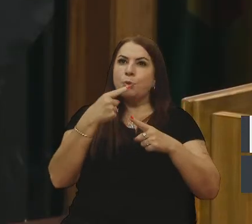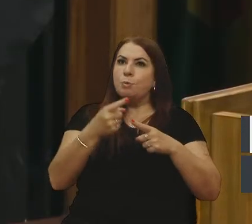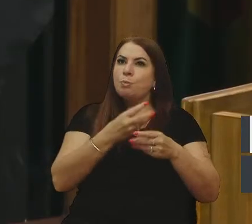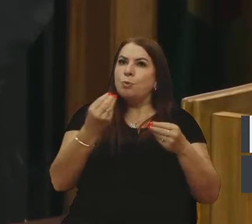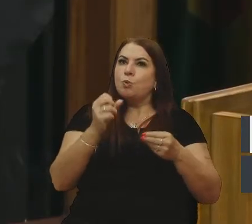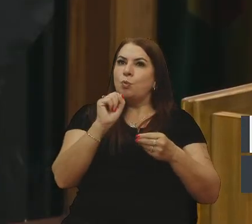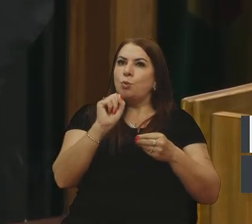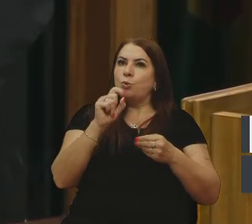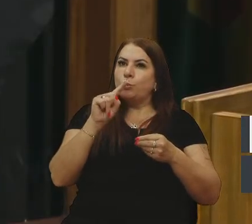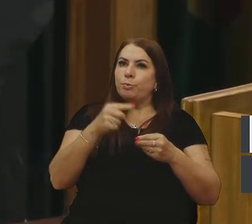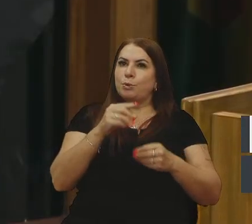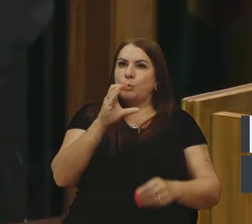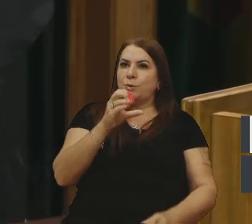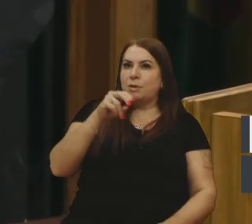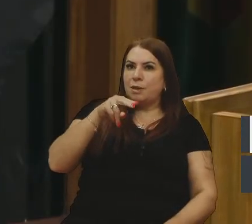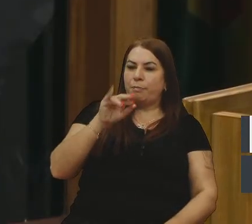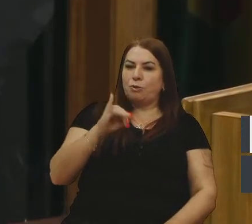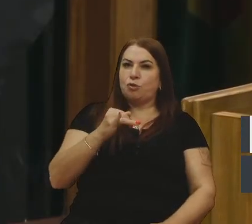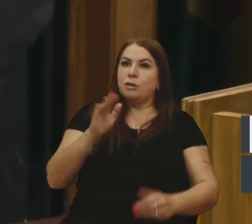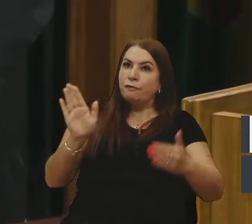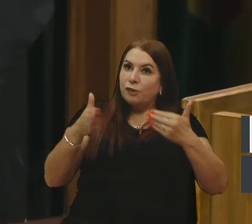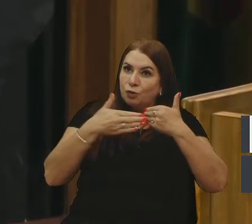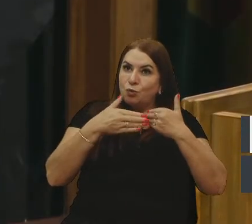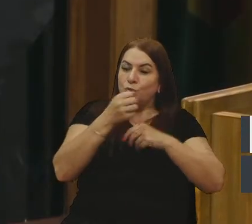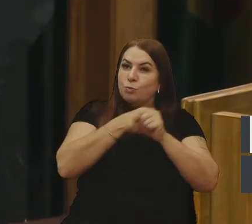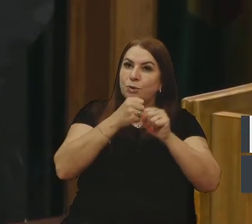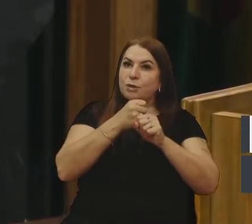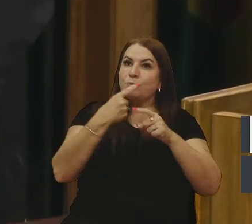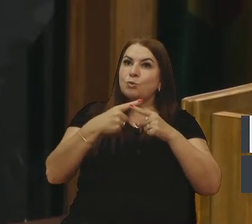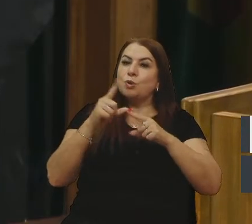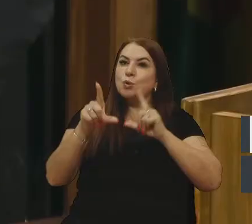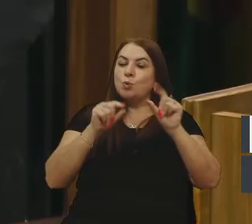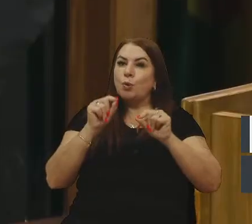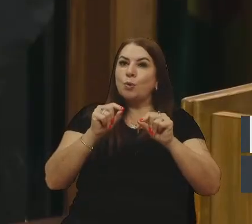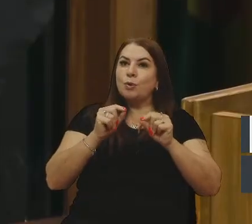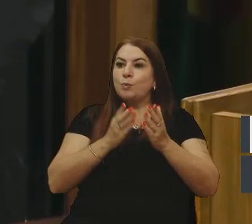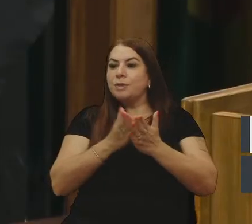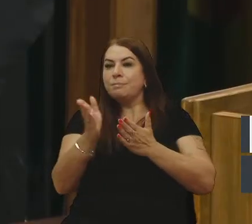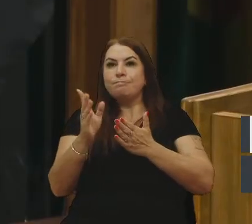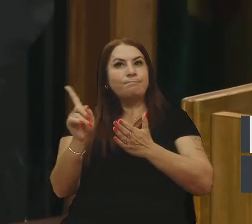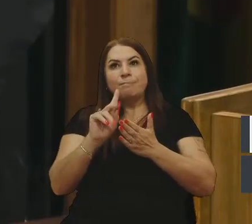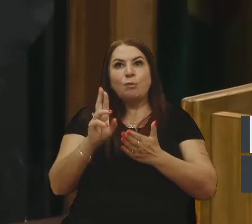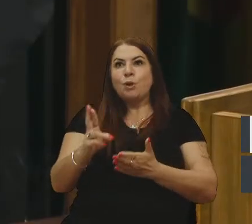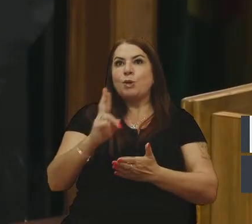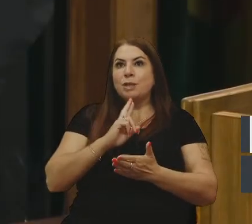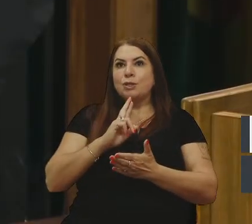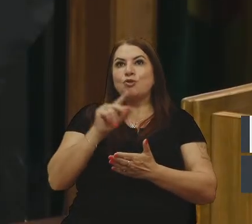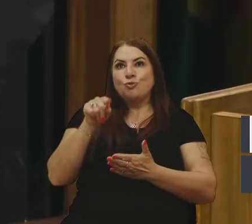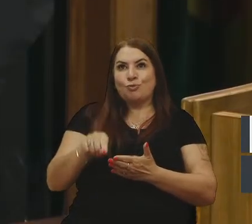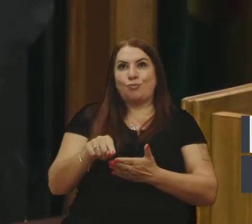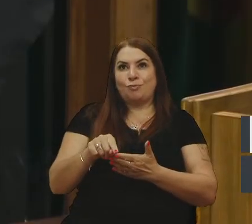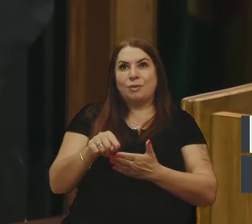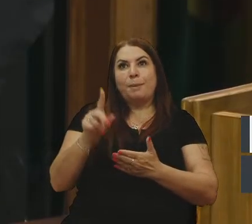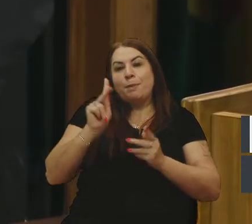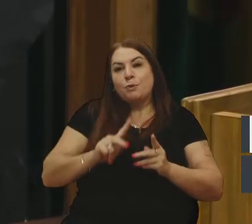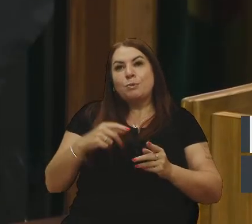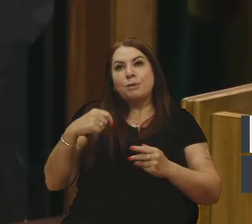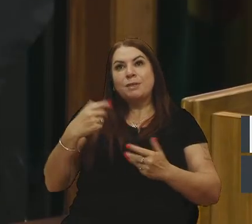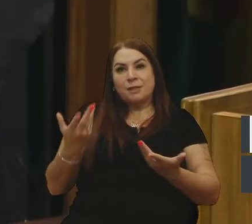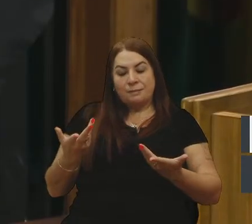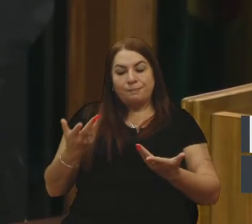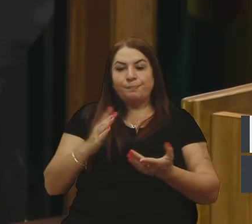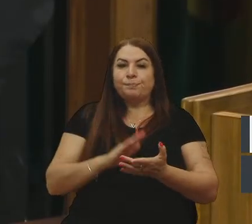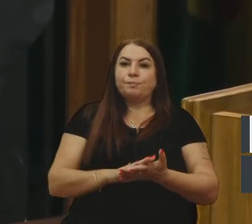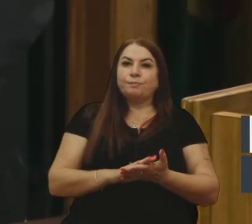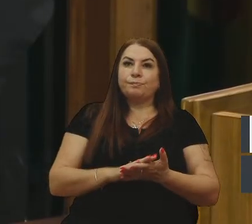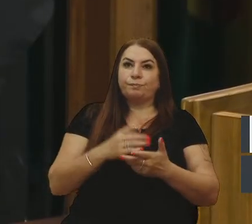mil CNPJs que encerraram o ano passado foi porque escolheram um segmento que não dava o retorno do tamanho que a pessoa precisa.